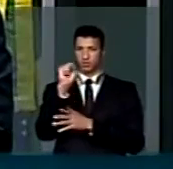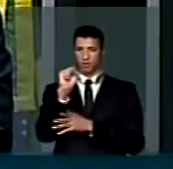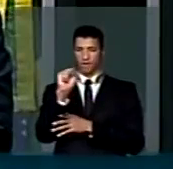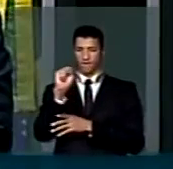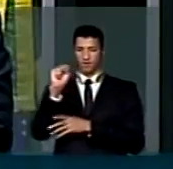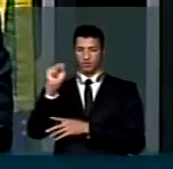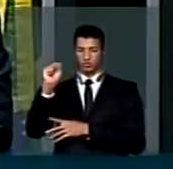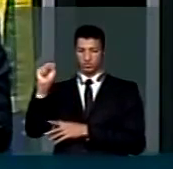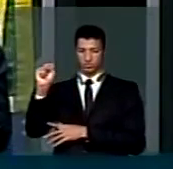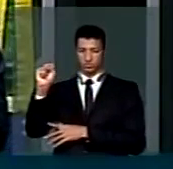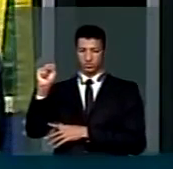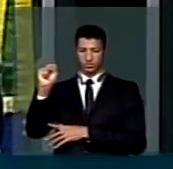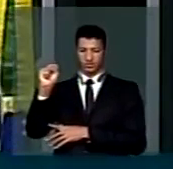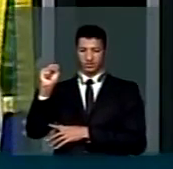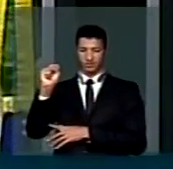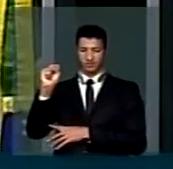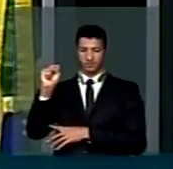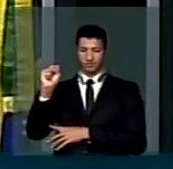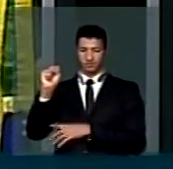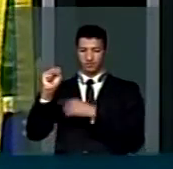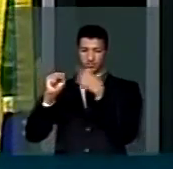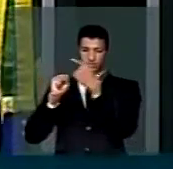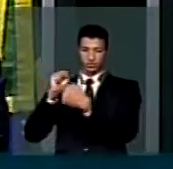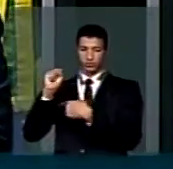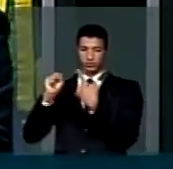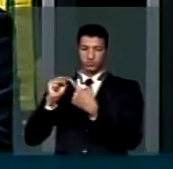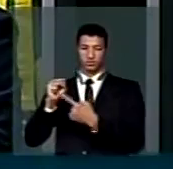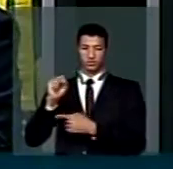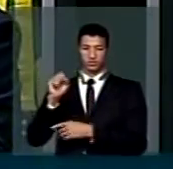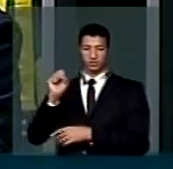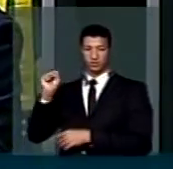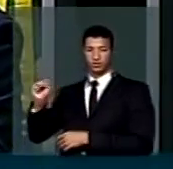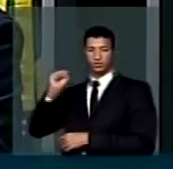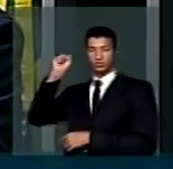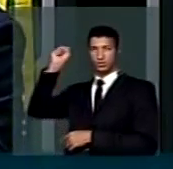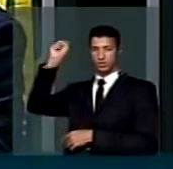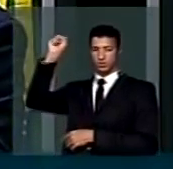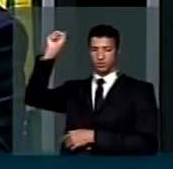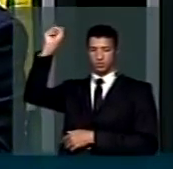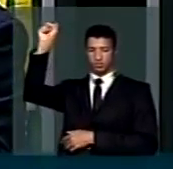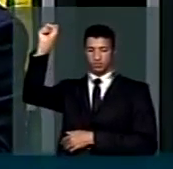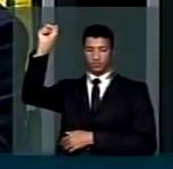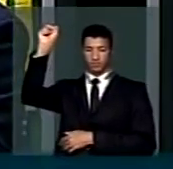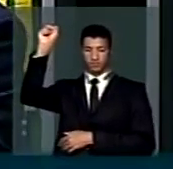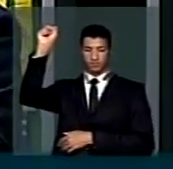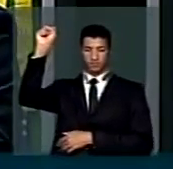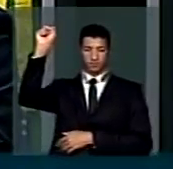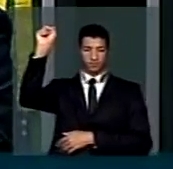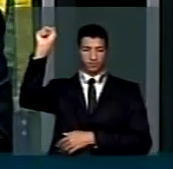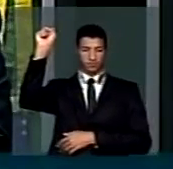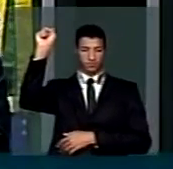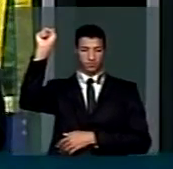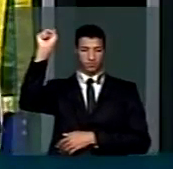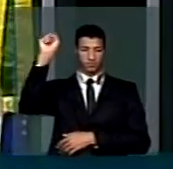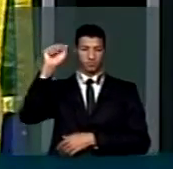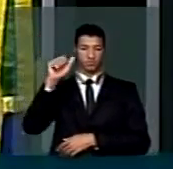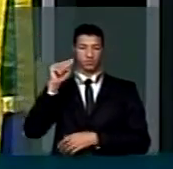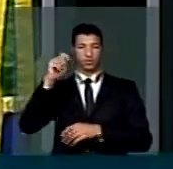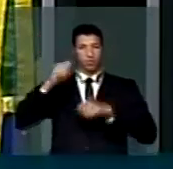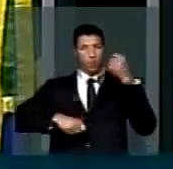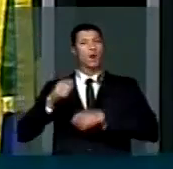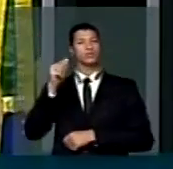fechada, que tem sido direcionado para o alto, o ato